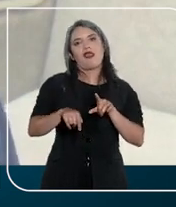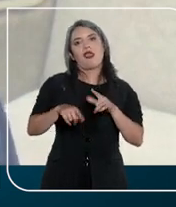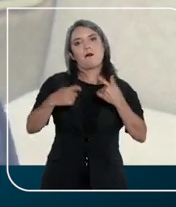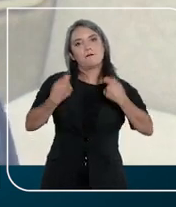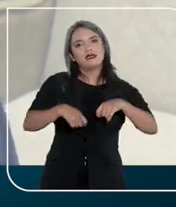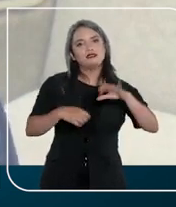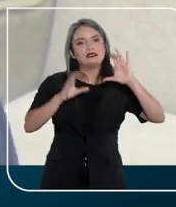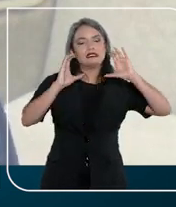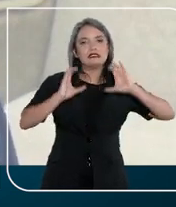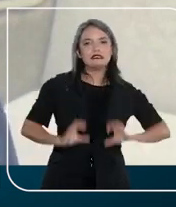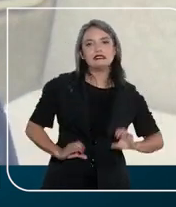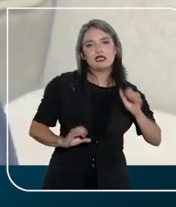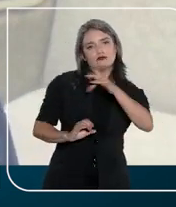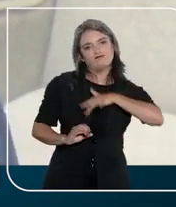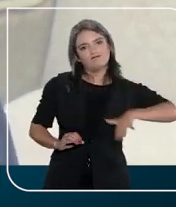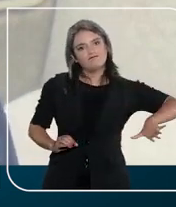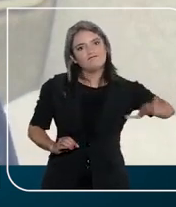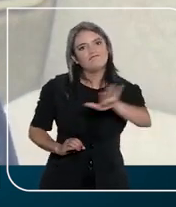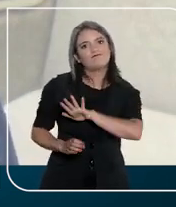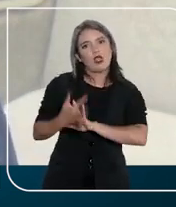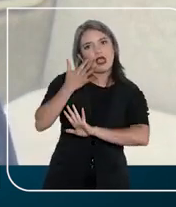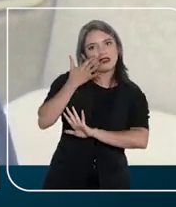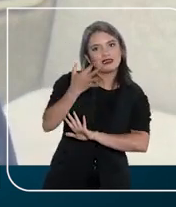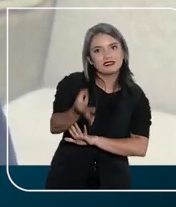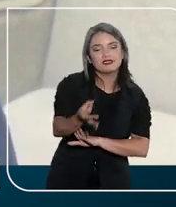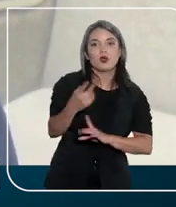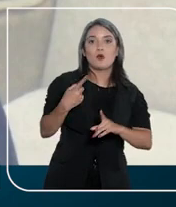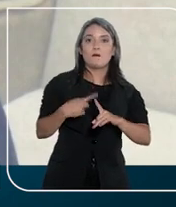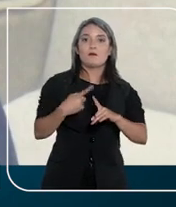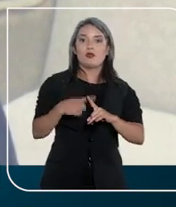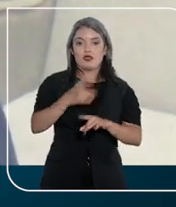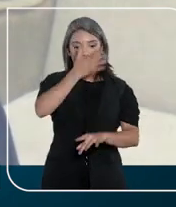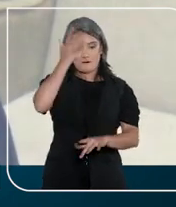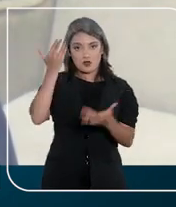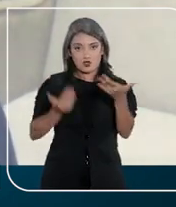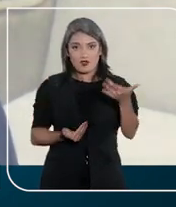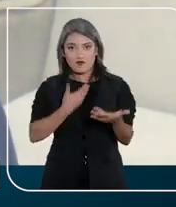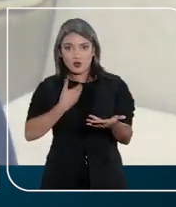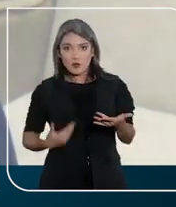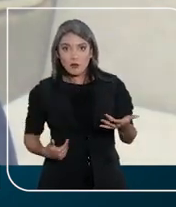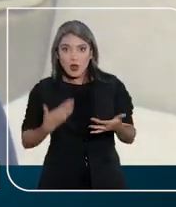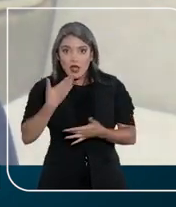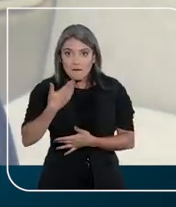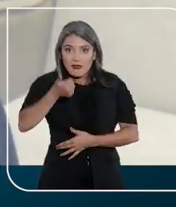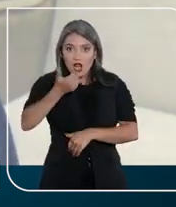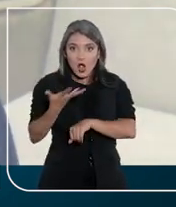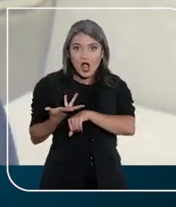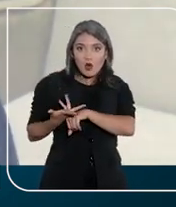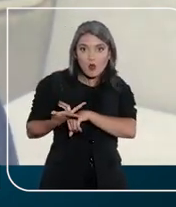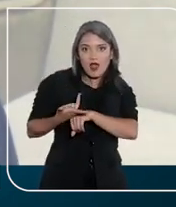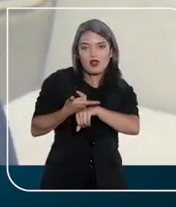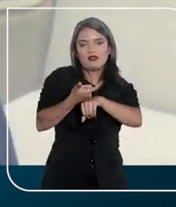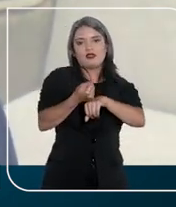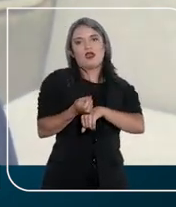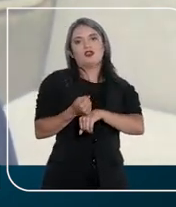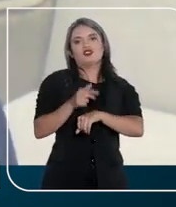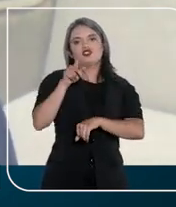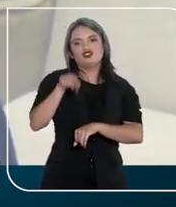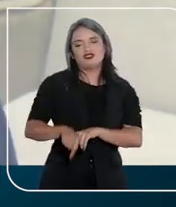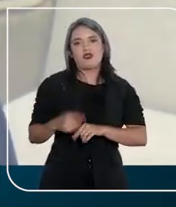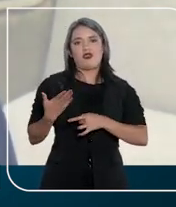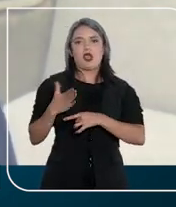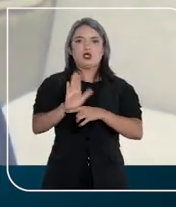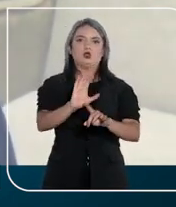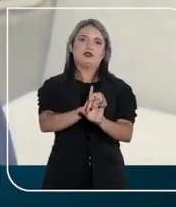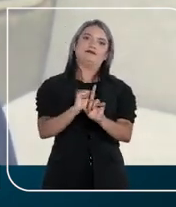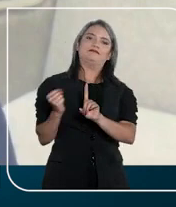dos cidadãos brasileiros, porque quanto melhor qualificado o servidor, o serviço público, melhor será